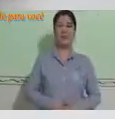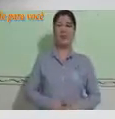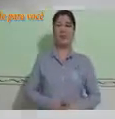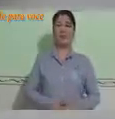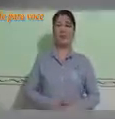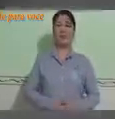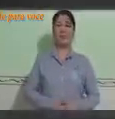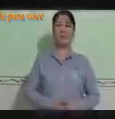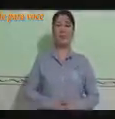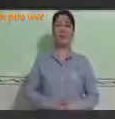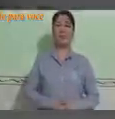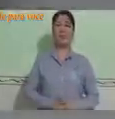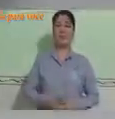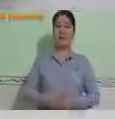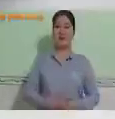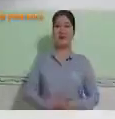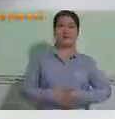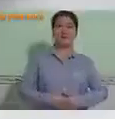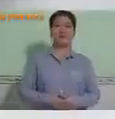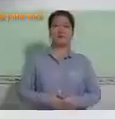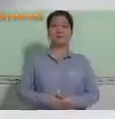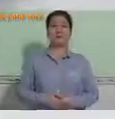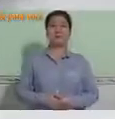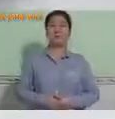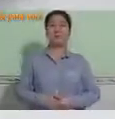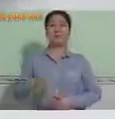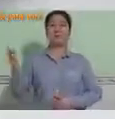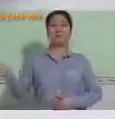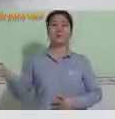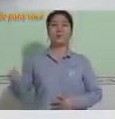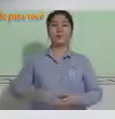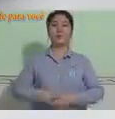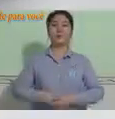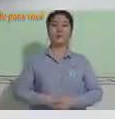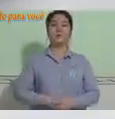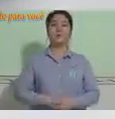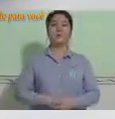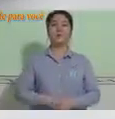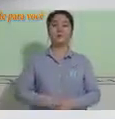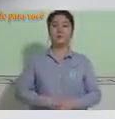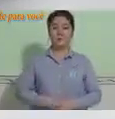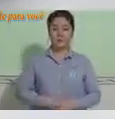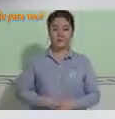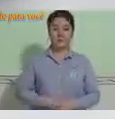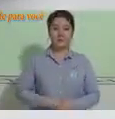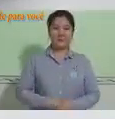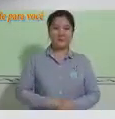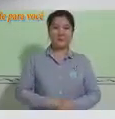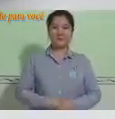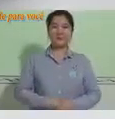mínimo, vírgula, 3 vezes por semana e devem parar de ser feitos se o idoso começar sentindo dor ou desconforto durante a